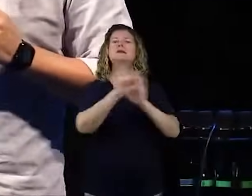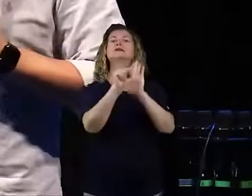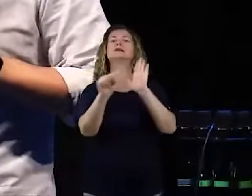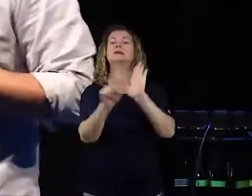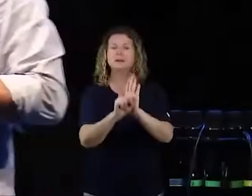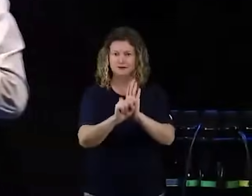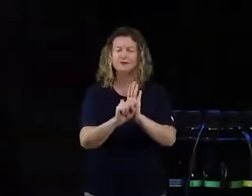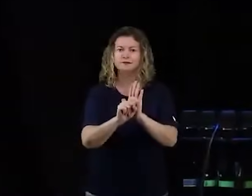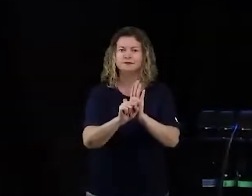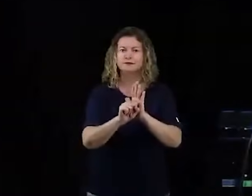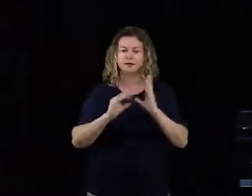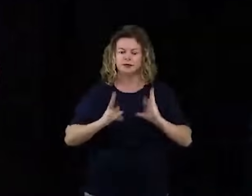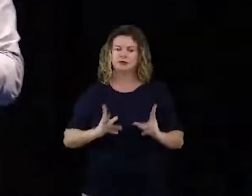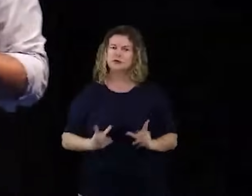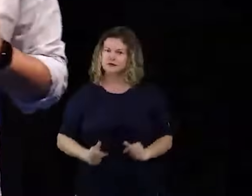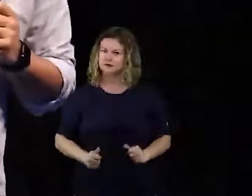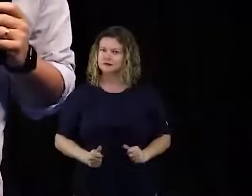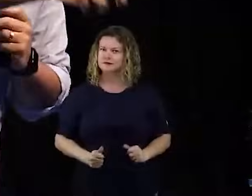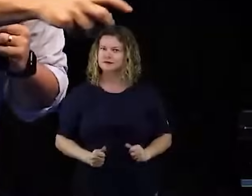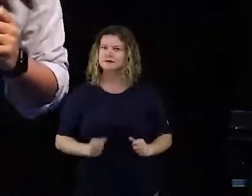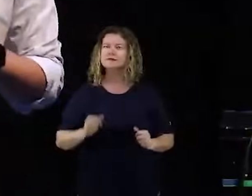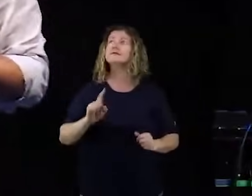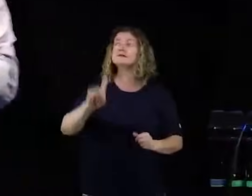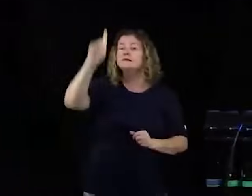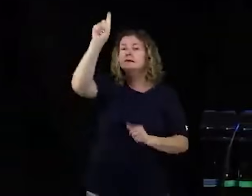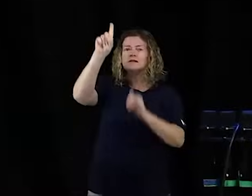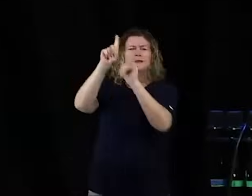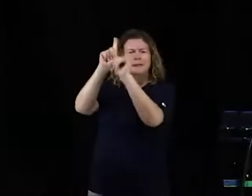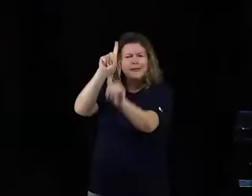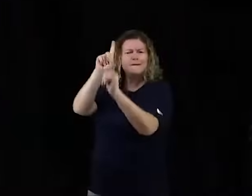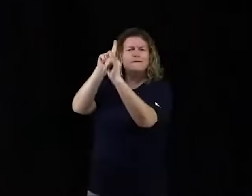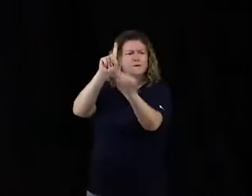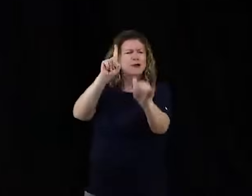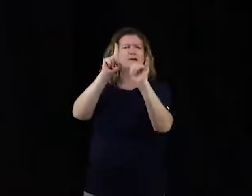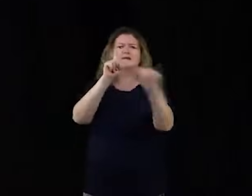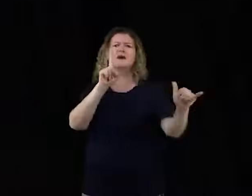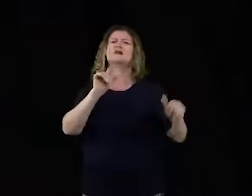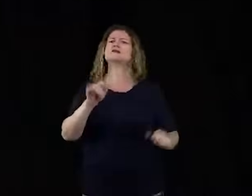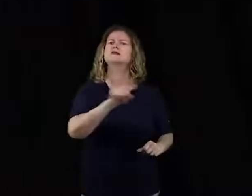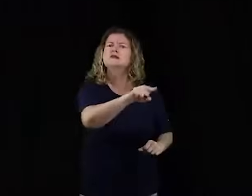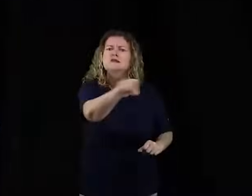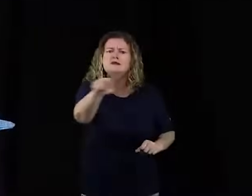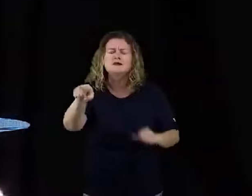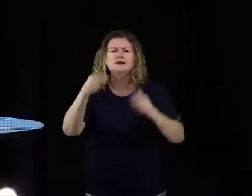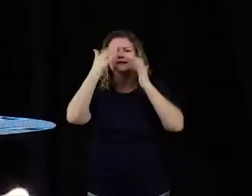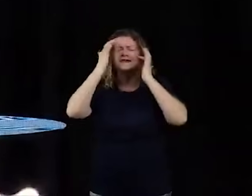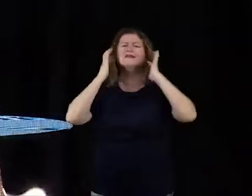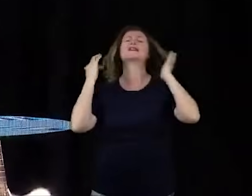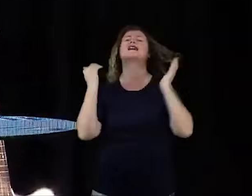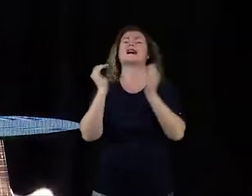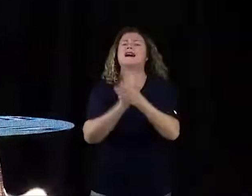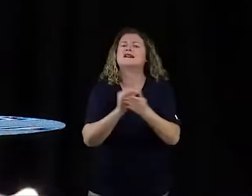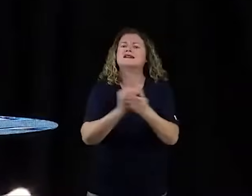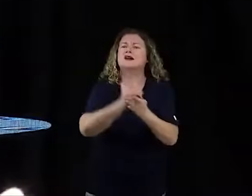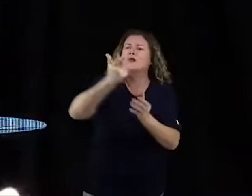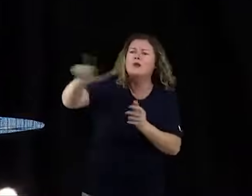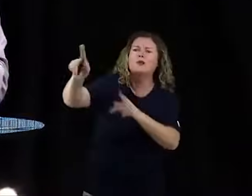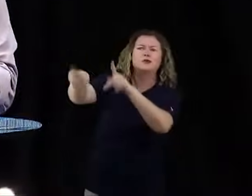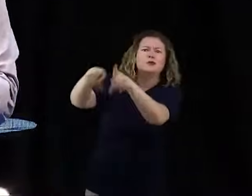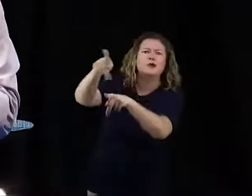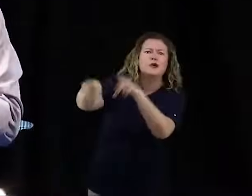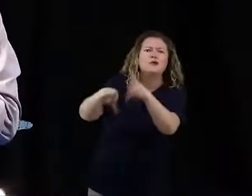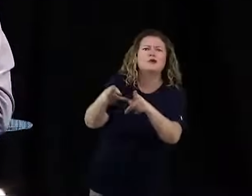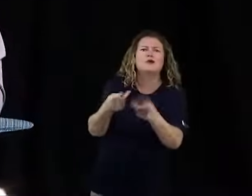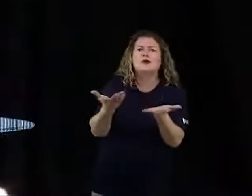você se casar odeia casamento seus filhos suas filhas com o povo daquela Terra Eles serão como